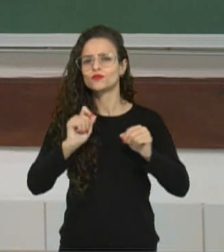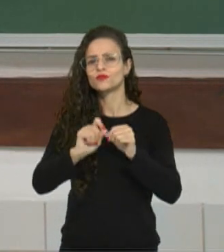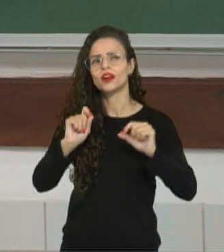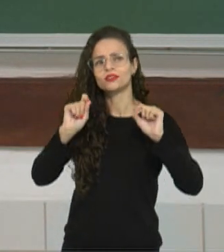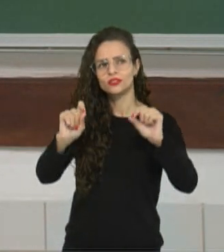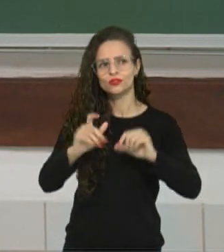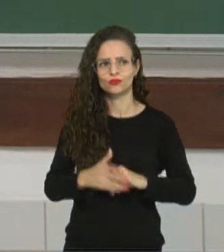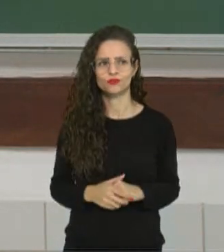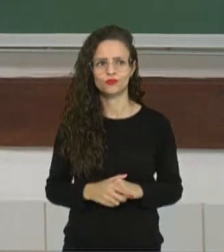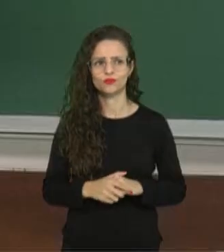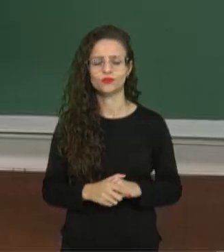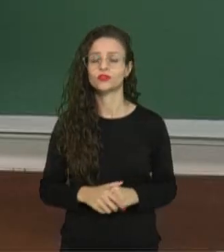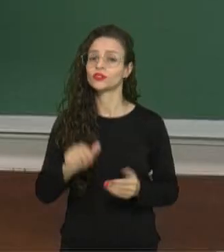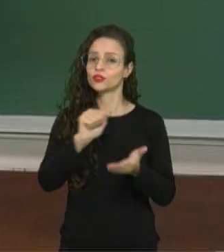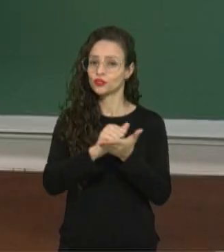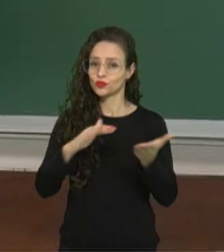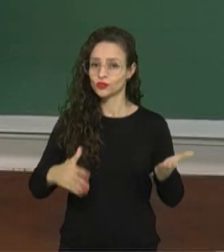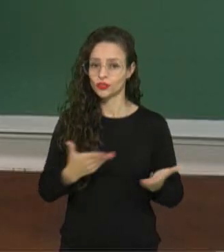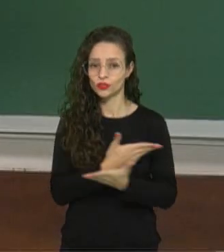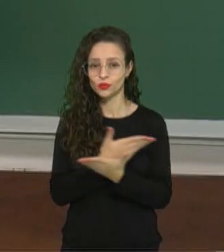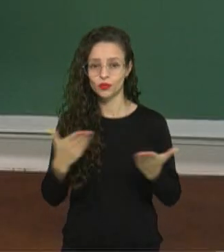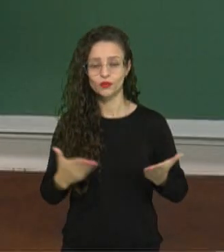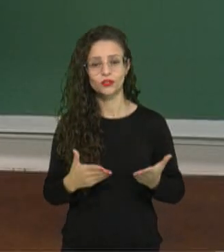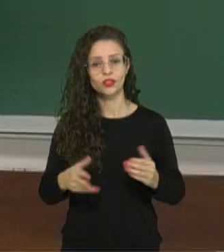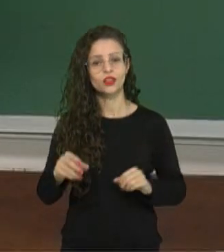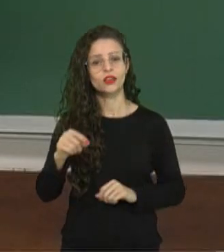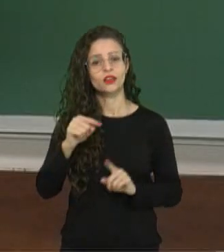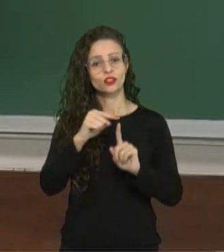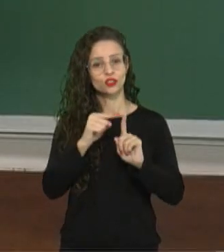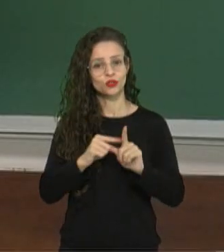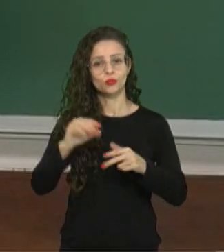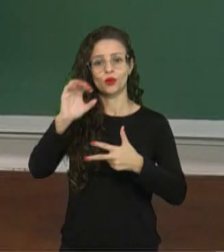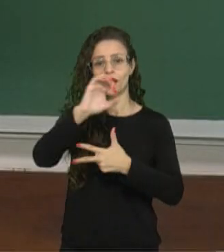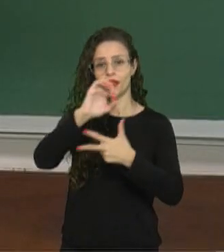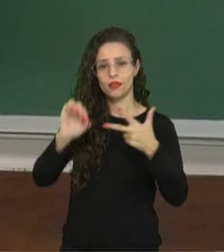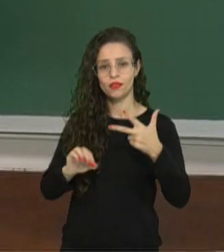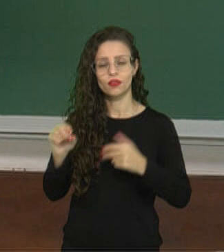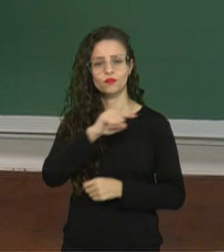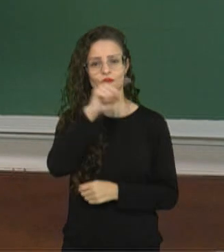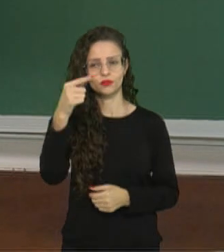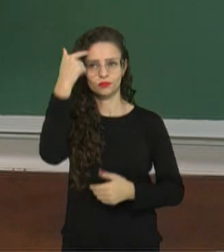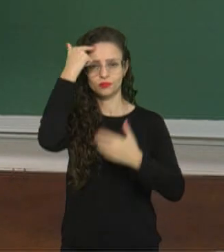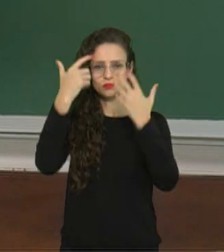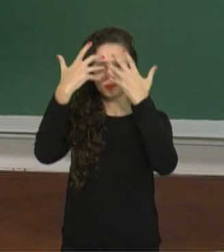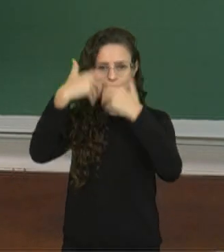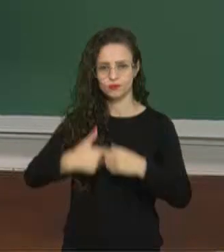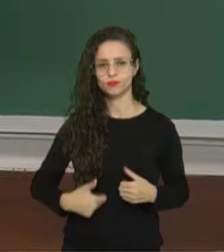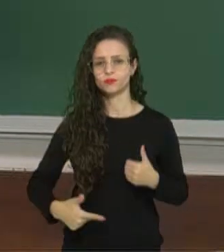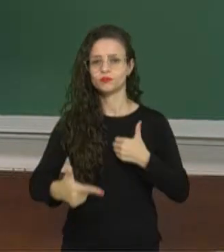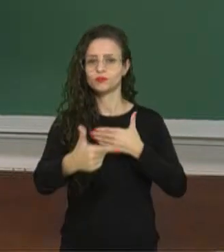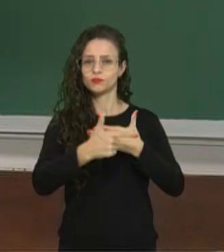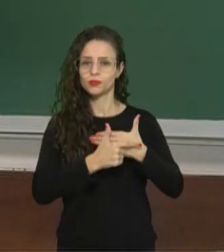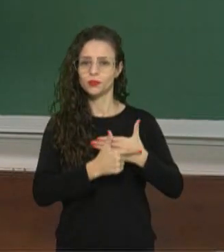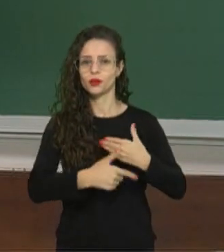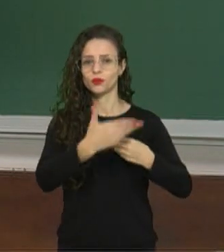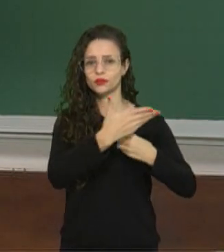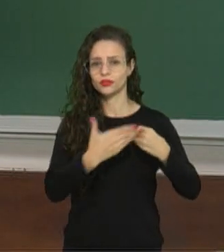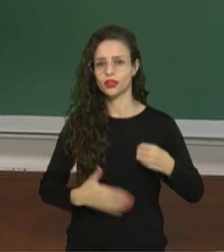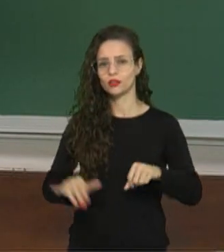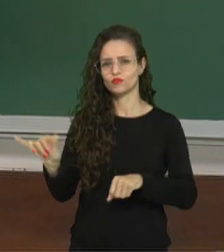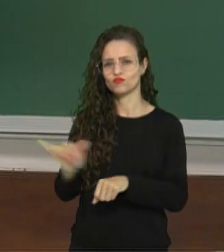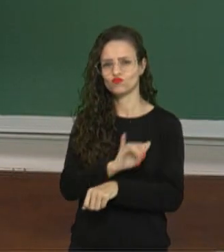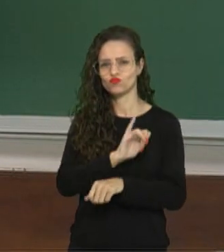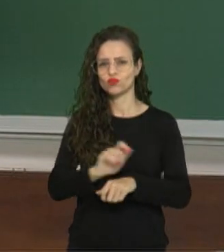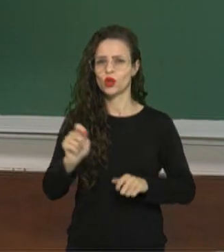isso? Então, uma atividade, modelo Enem, que vai fazer a gente pensar nesse papel do Estado como articulador, como